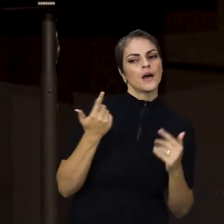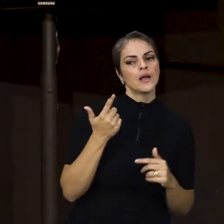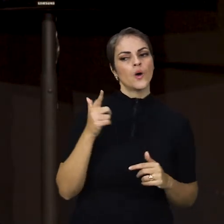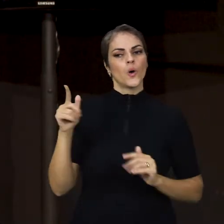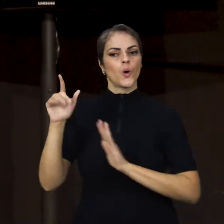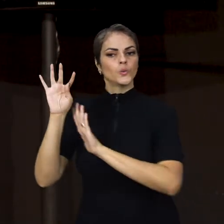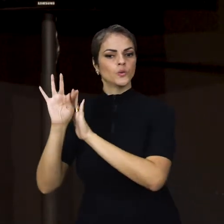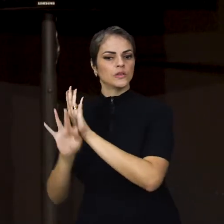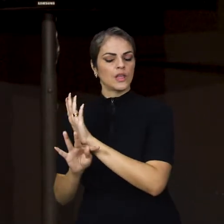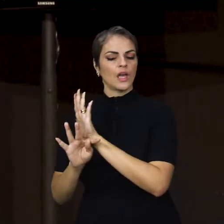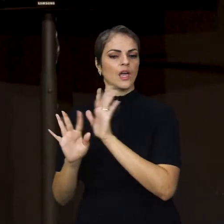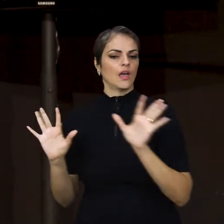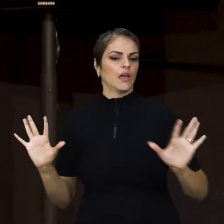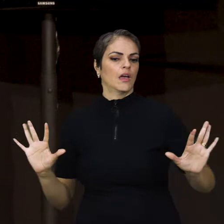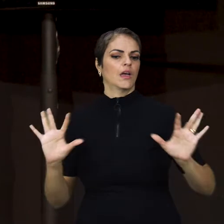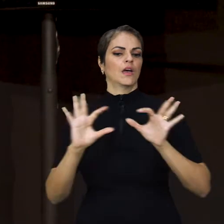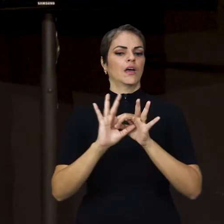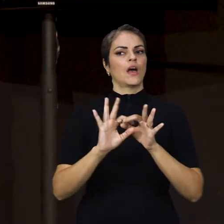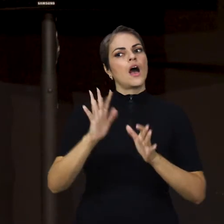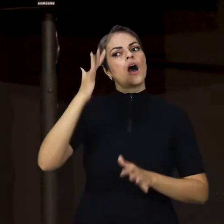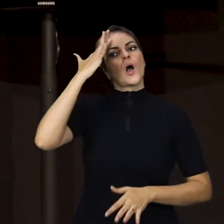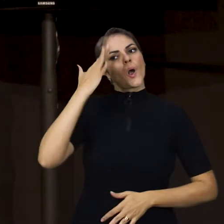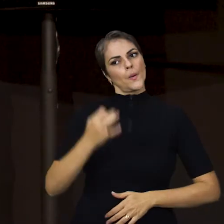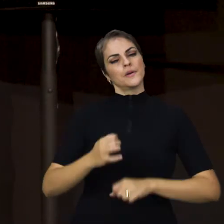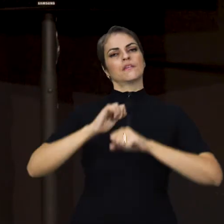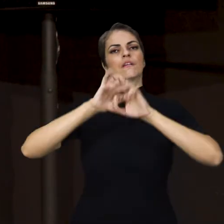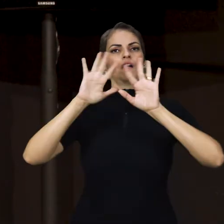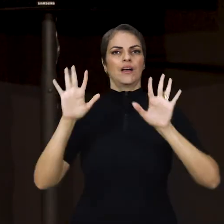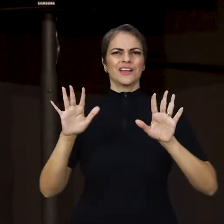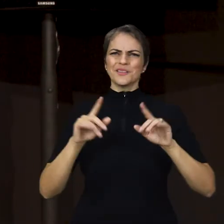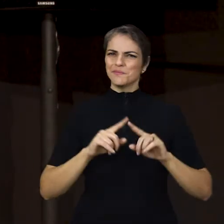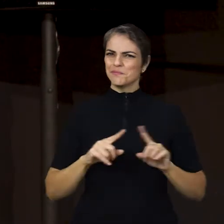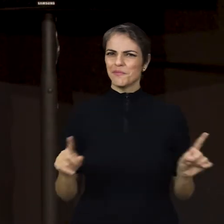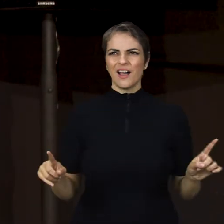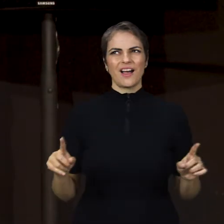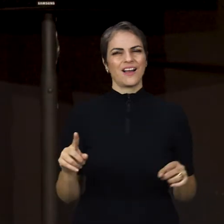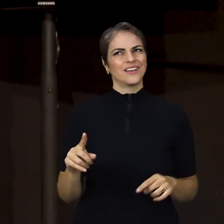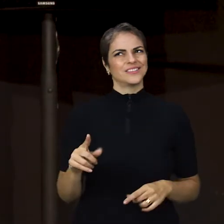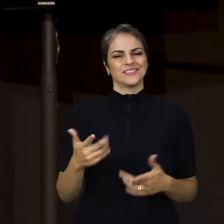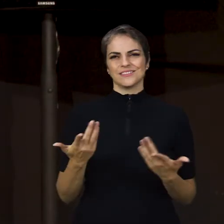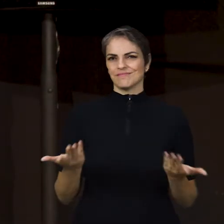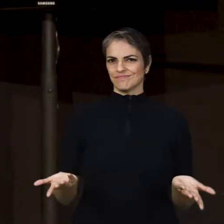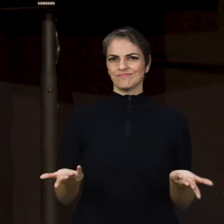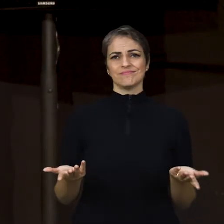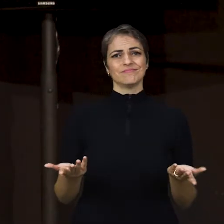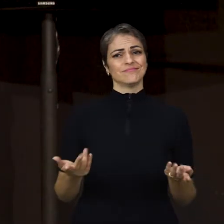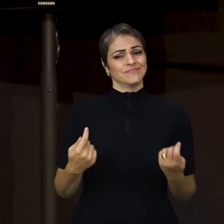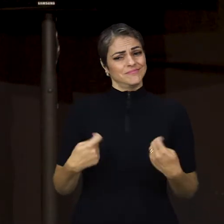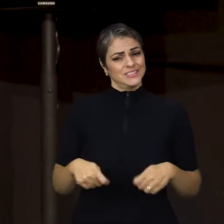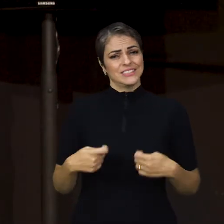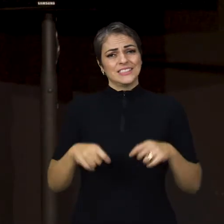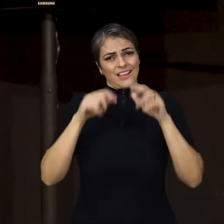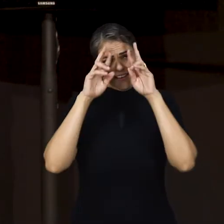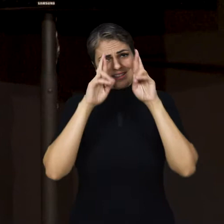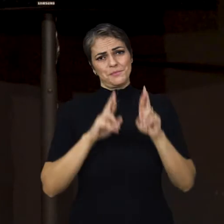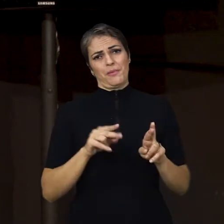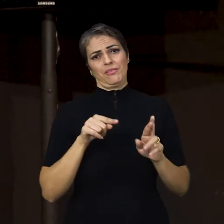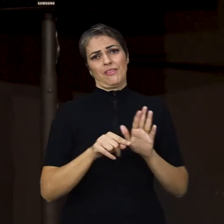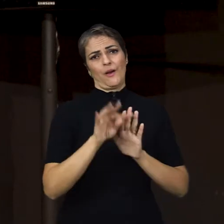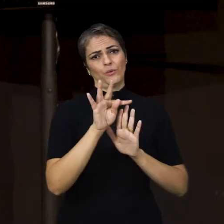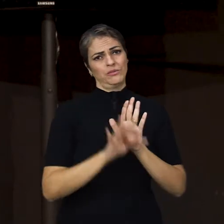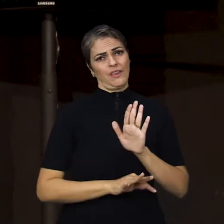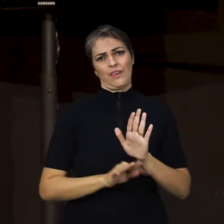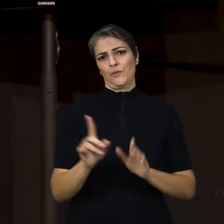assim aprendermos o significado real do texto. Mas, em geral, nós precisamos respeitar aquilo que está escrito e